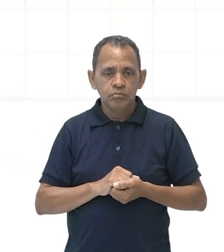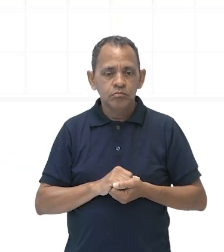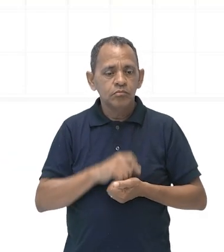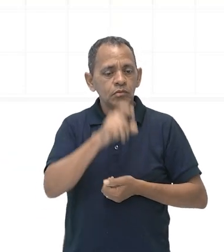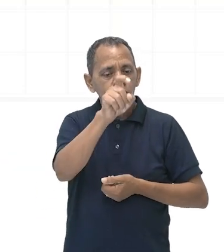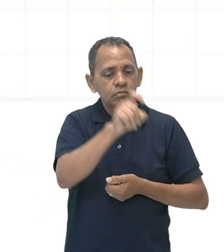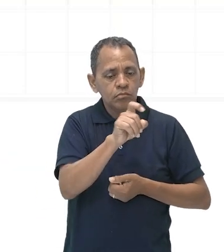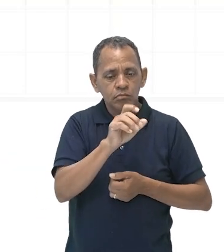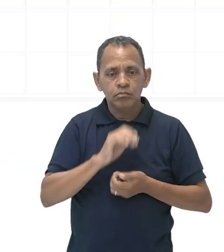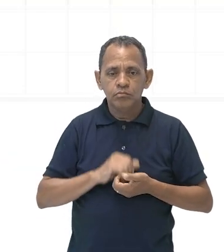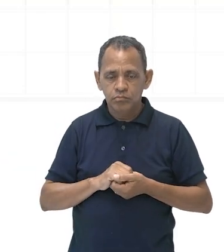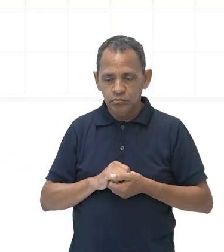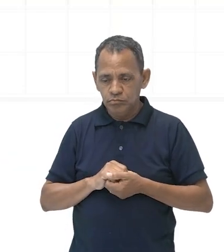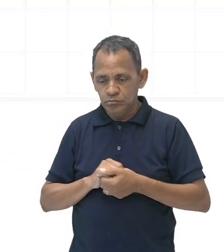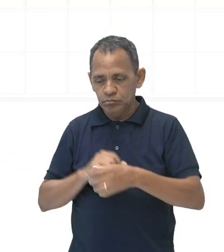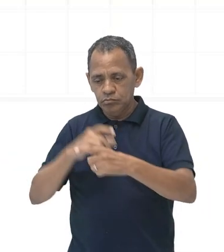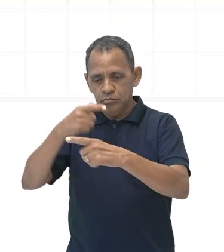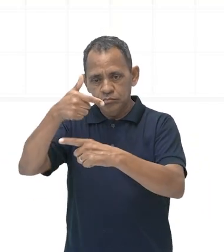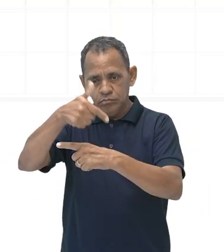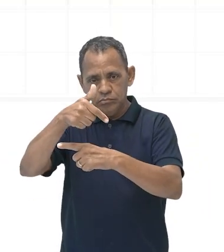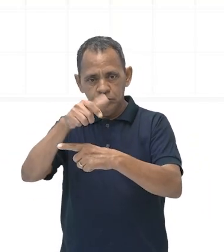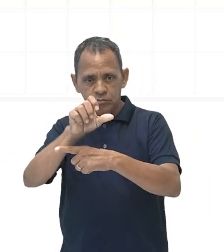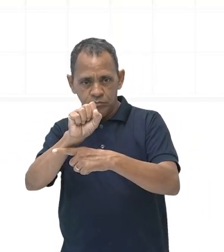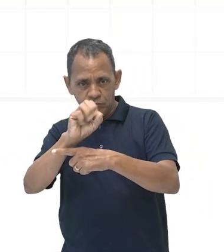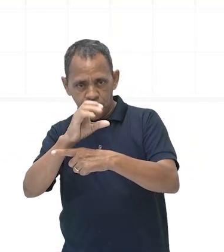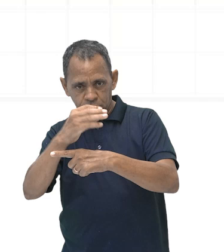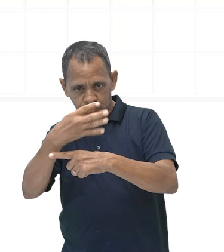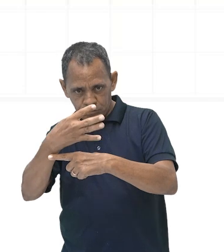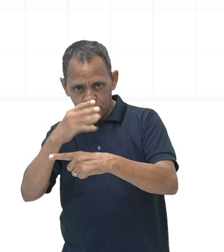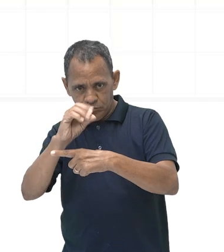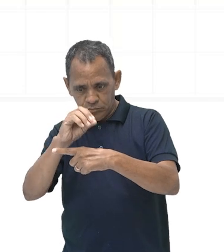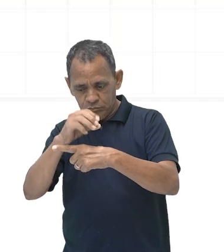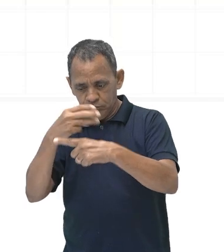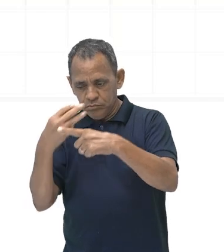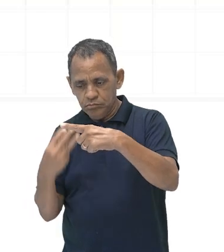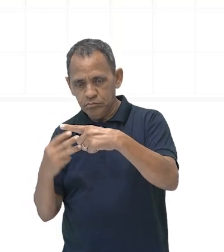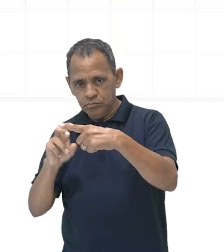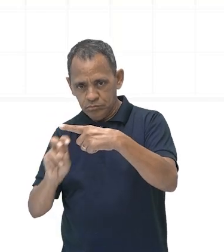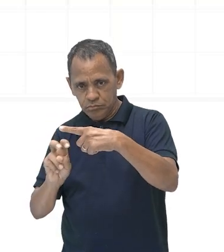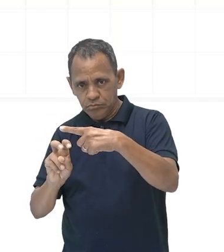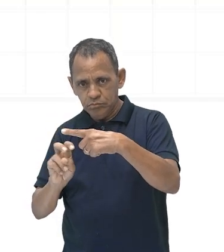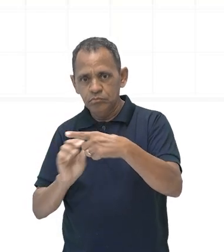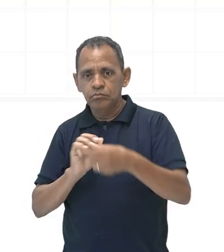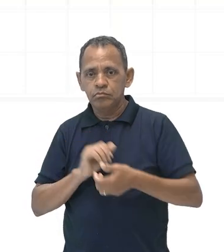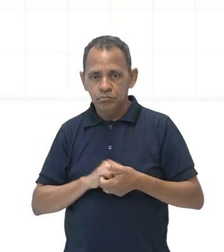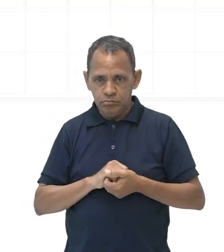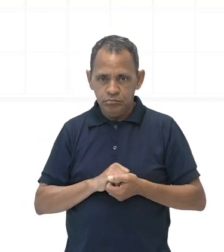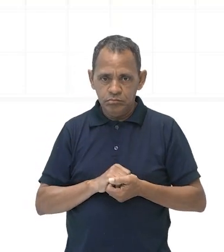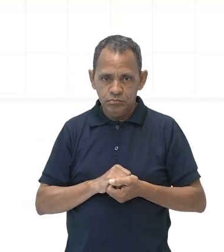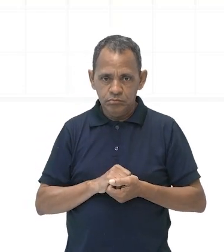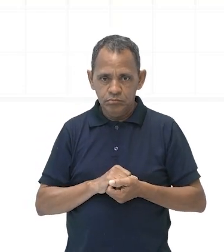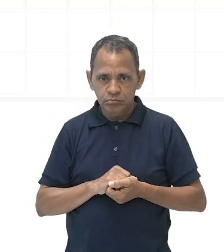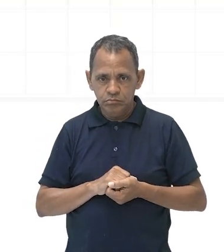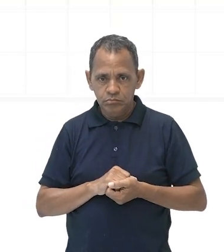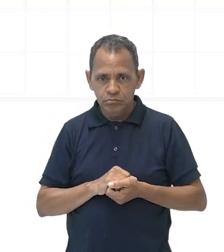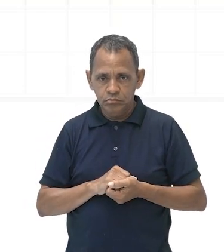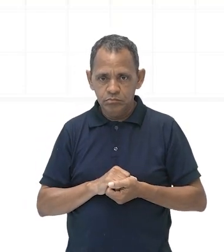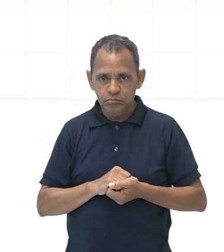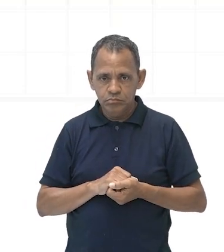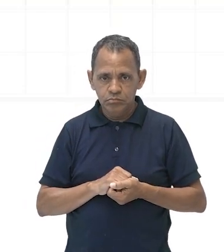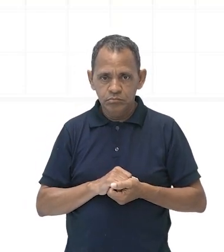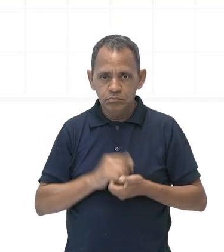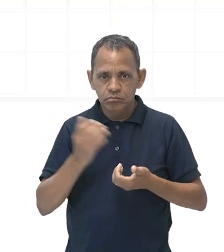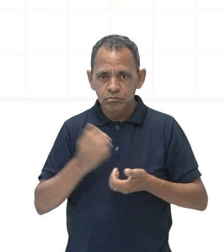e dividir esse 7.840 por 35, que era o número que estava aí ao lado do x.